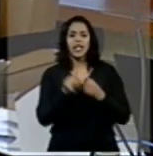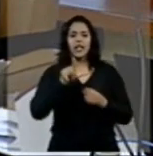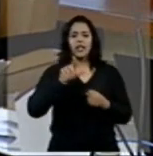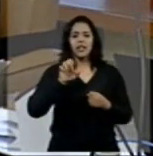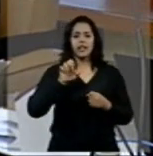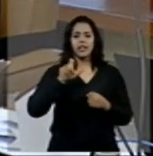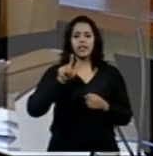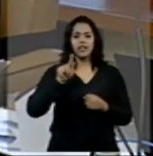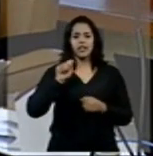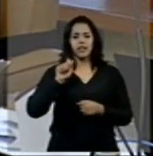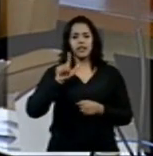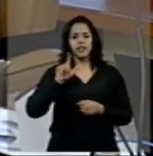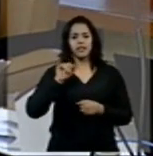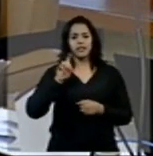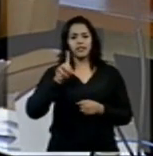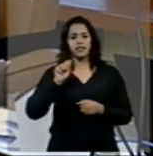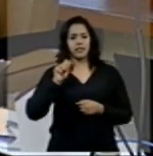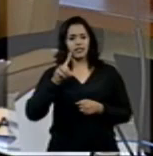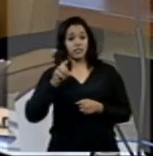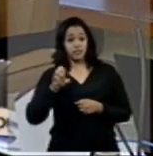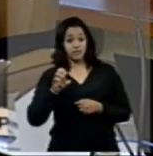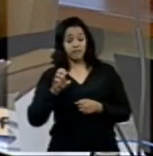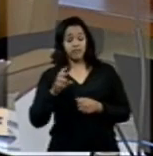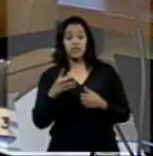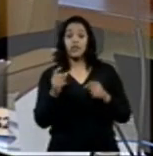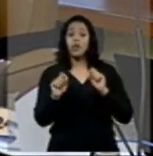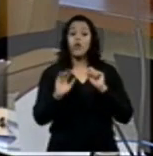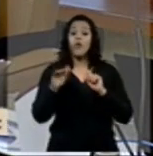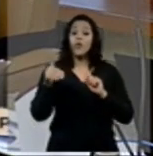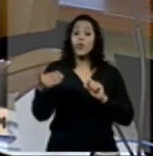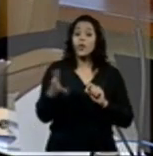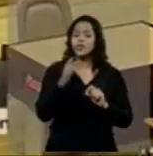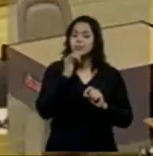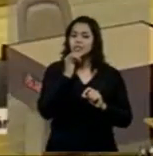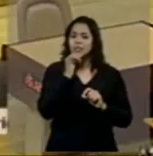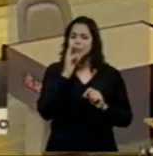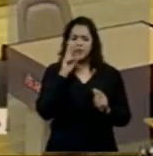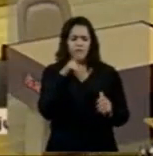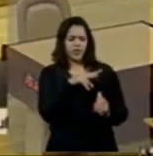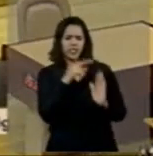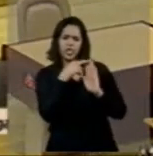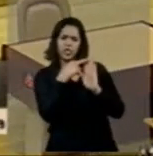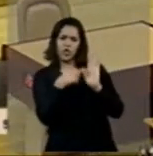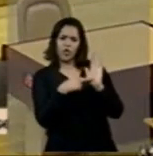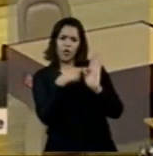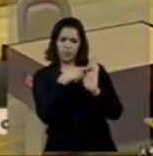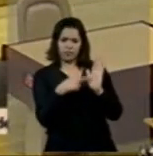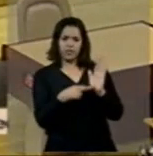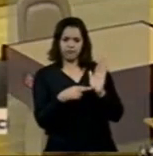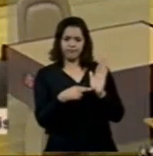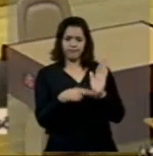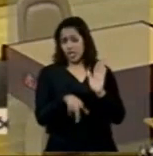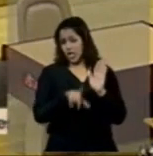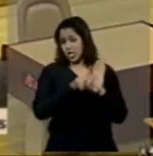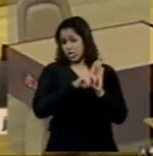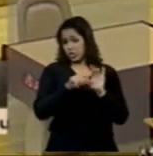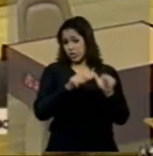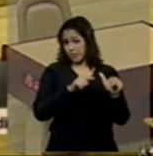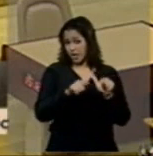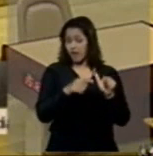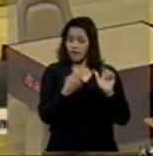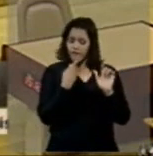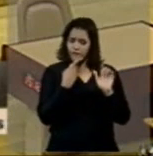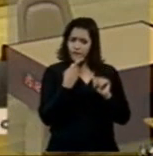Corte Superior Trabalhista quando, sob o aspecto normativo então vigorante,